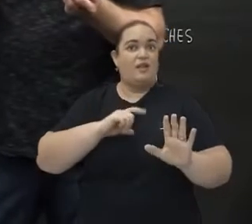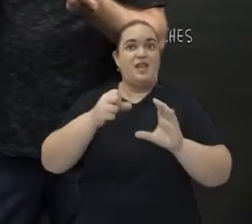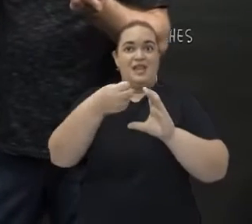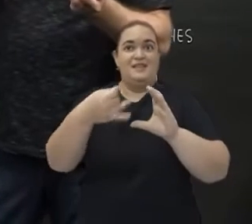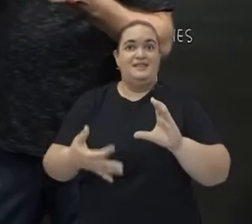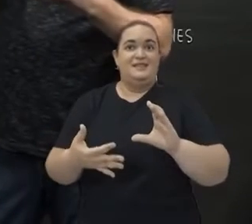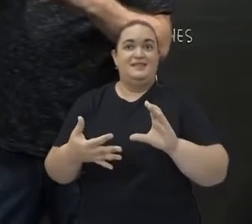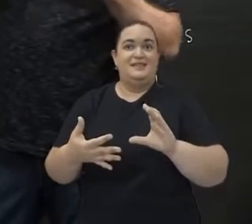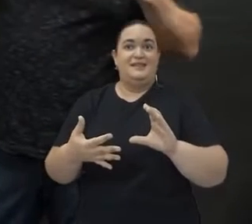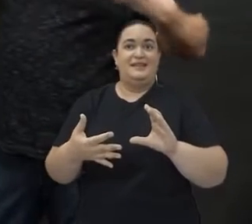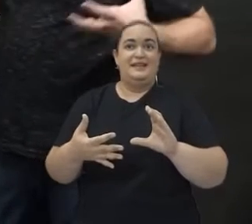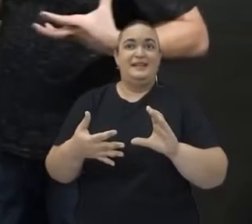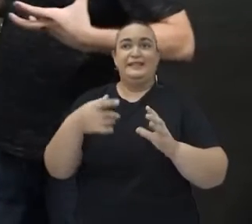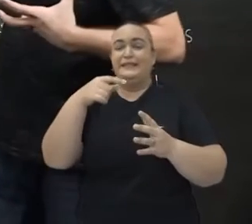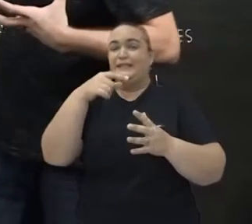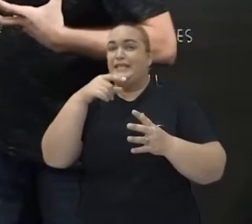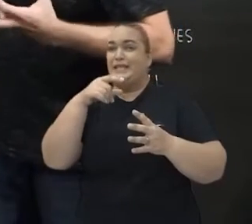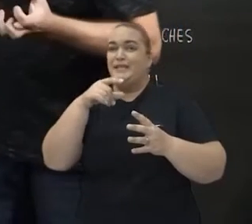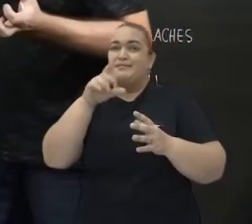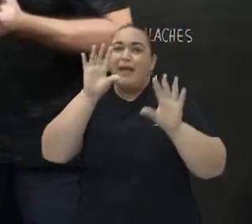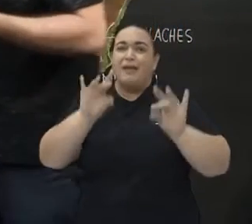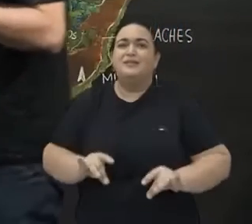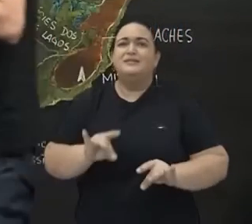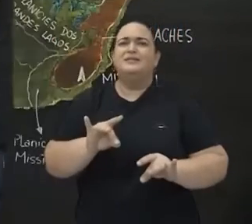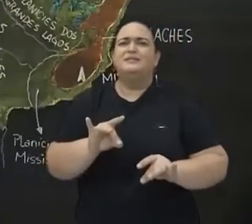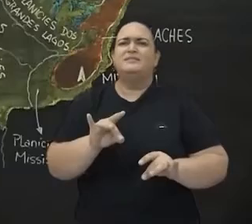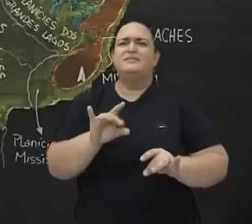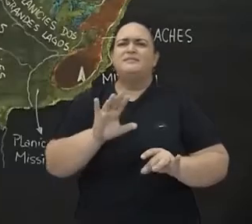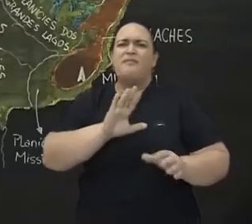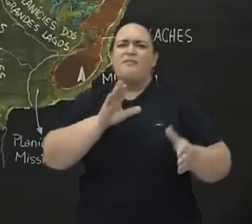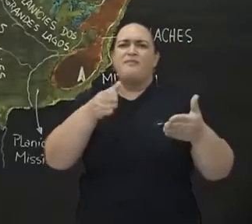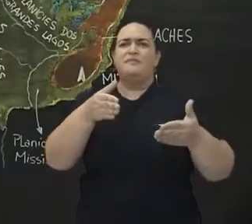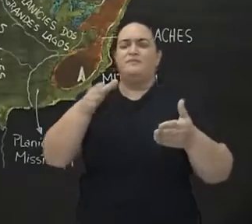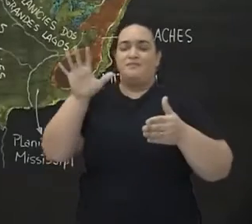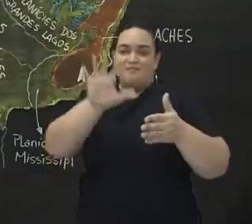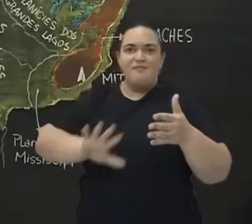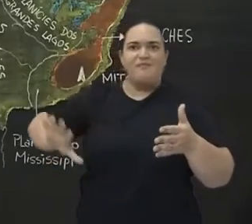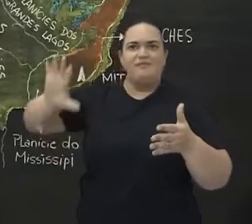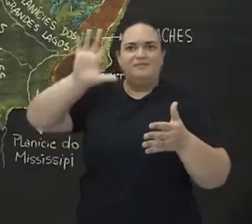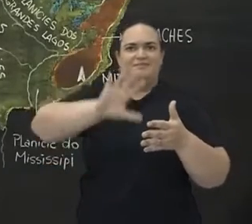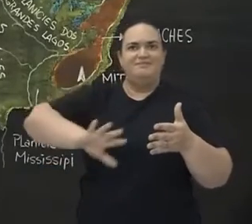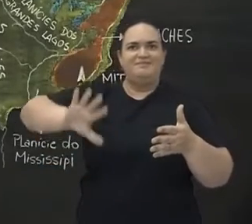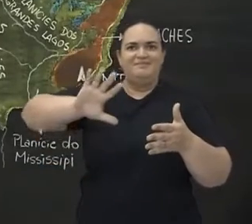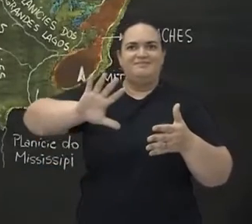os aspectos territoriais, essa organização, vamos dizer assim,